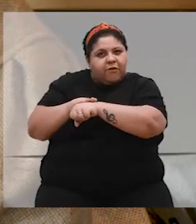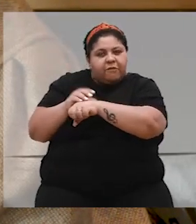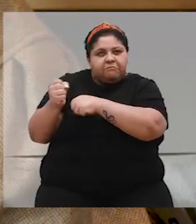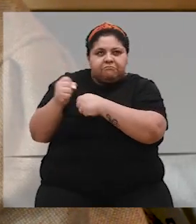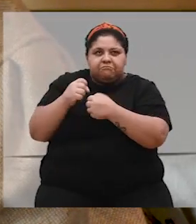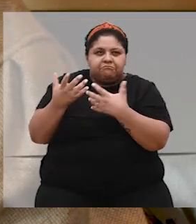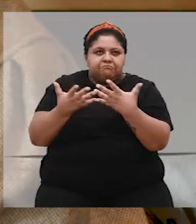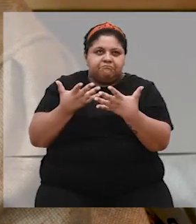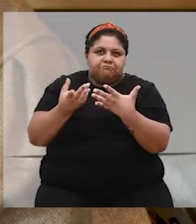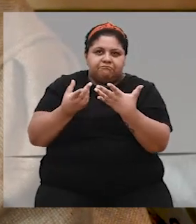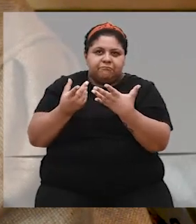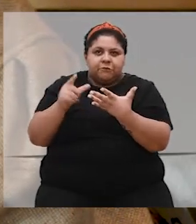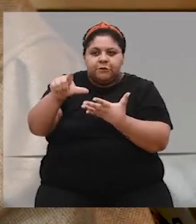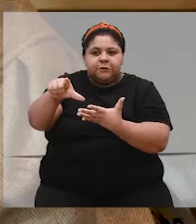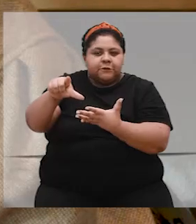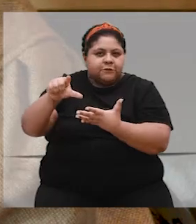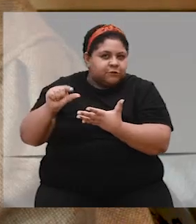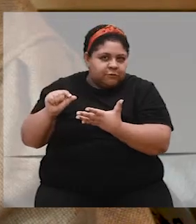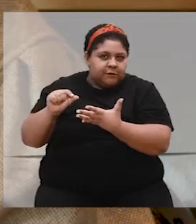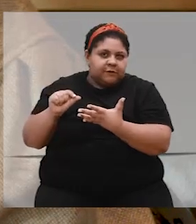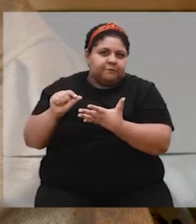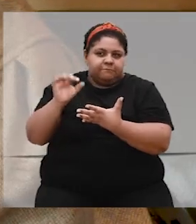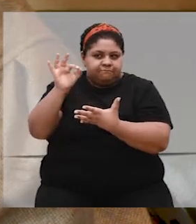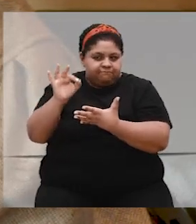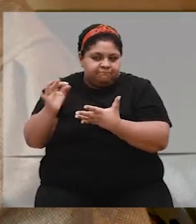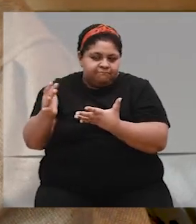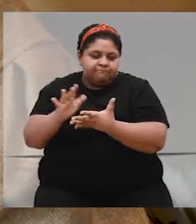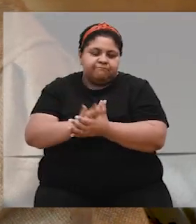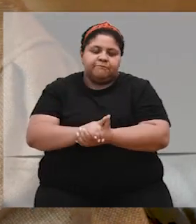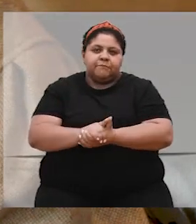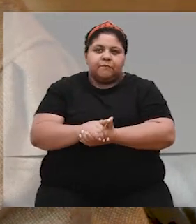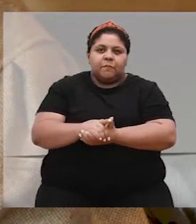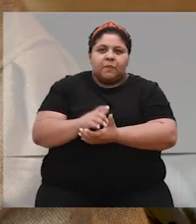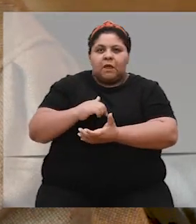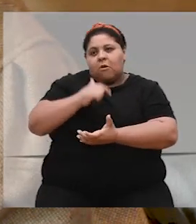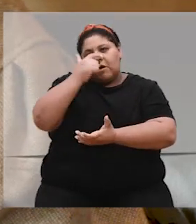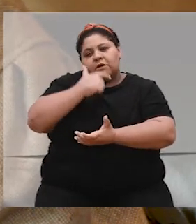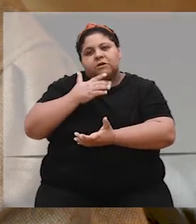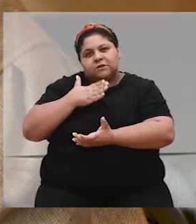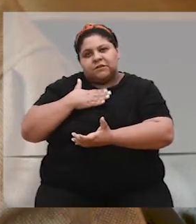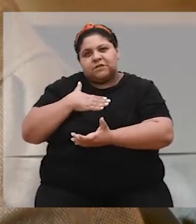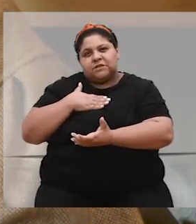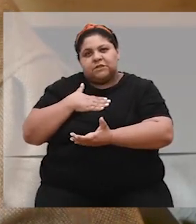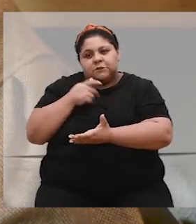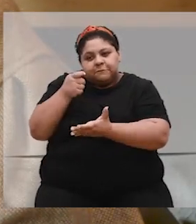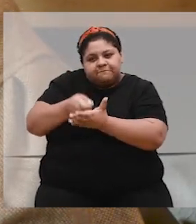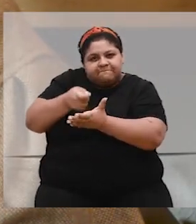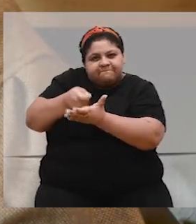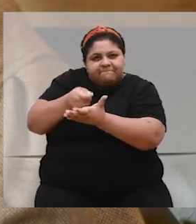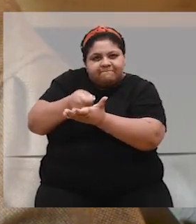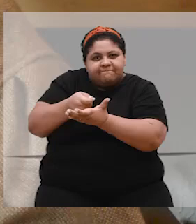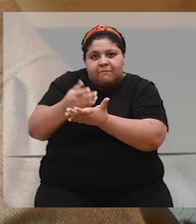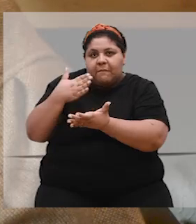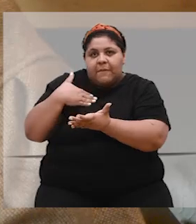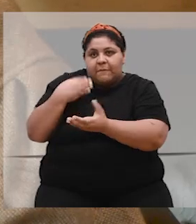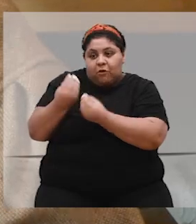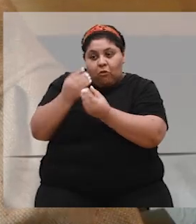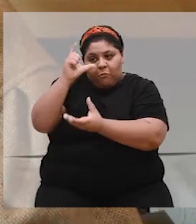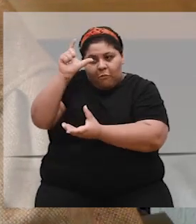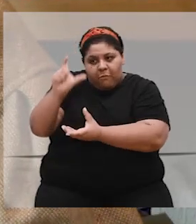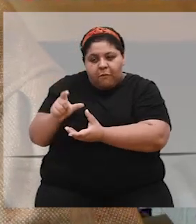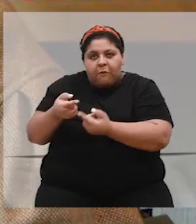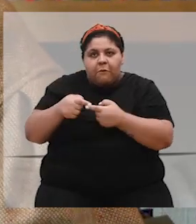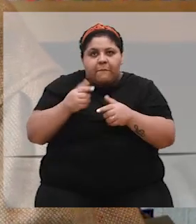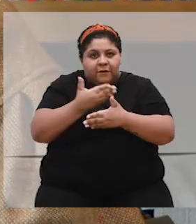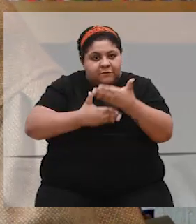gente possa tomar decisões. Então, acho que, para mim, essa insistência tem que ser para mim como pessoa,